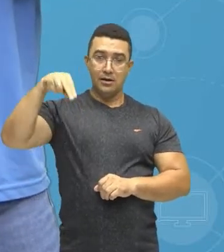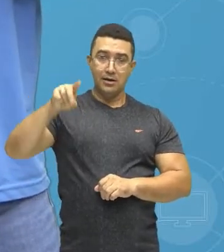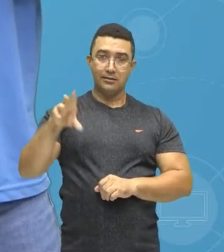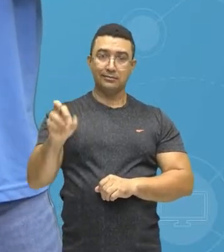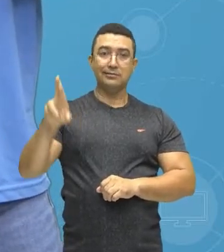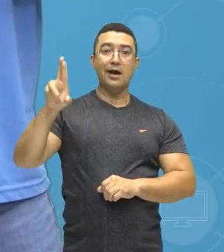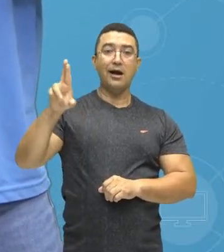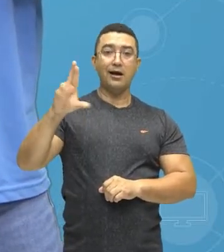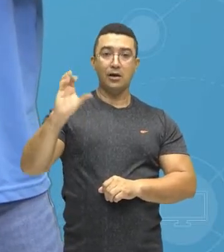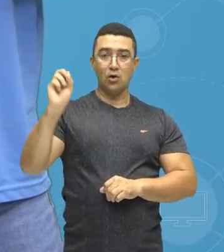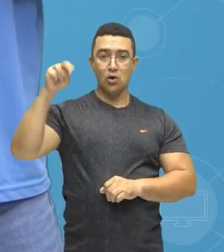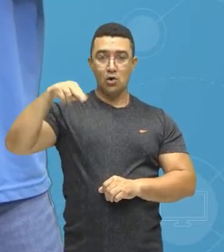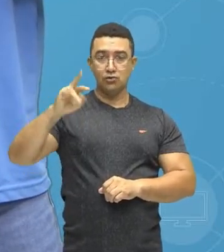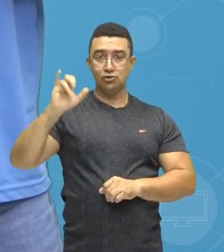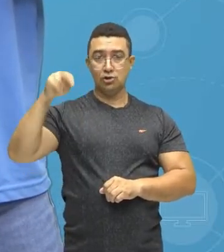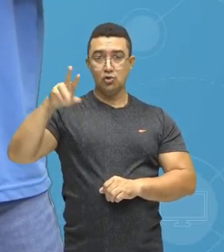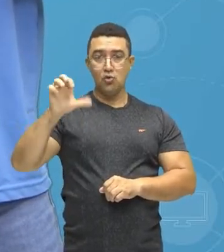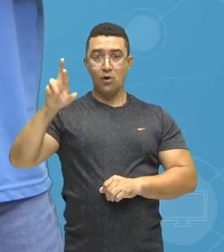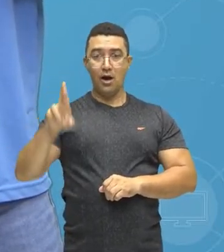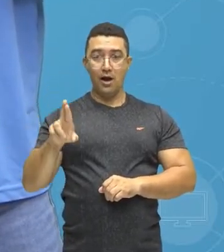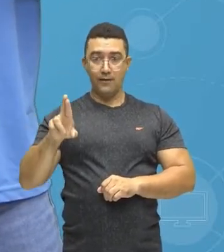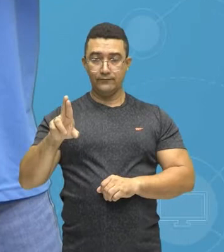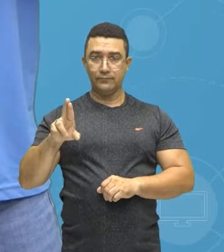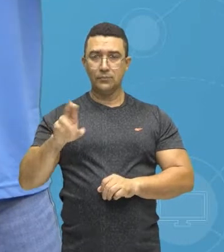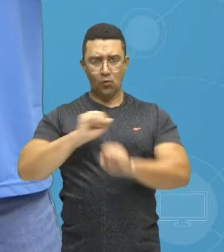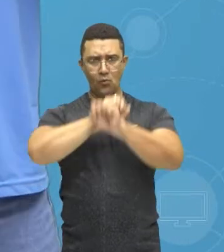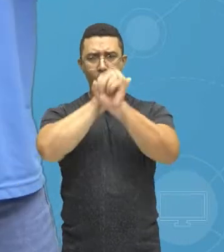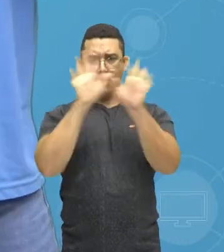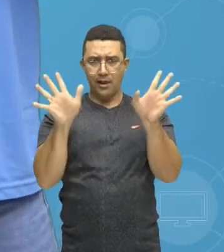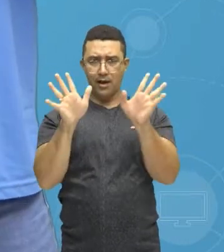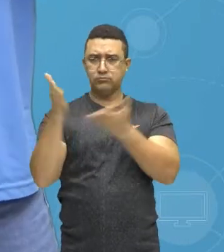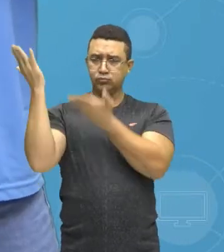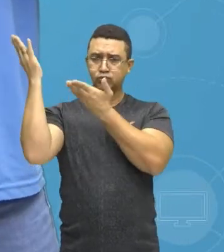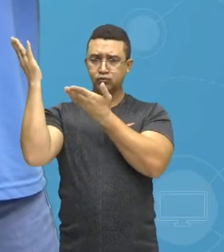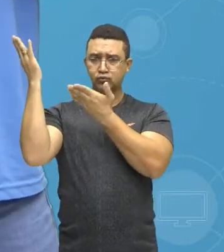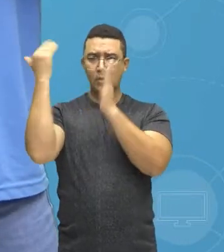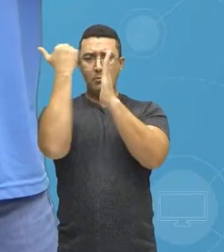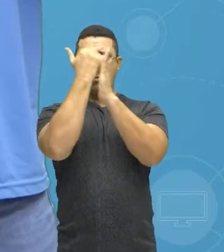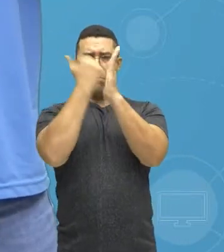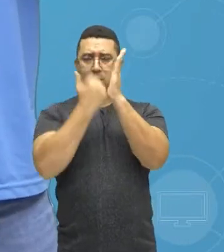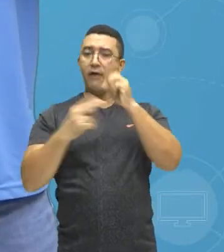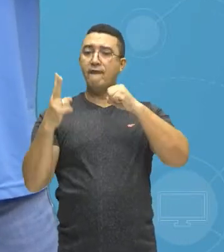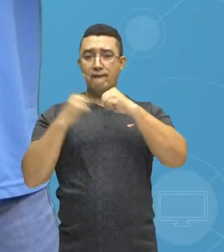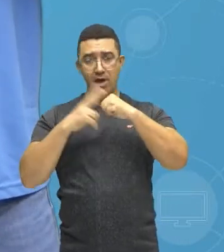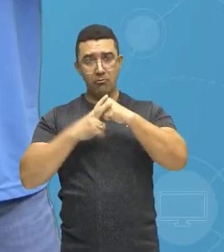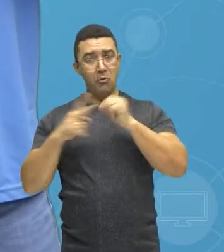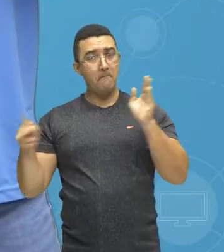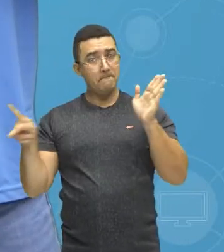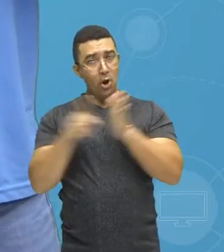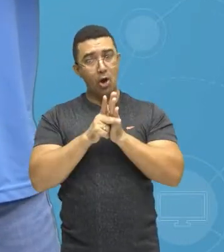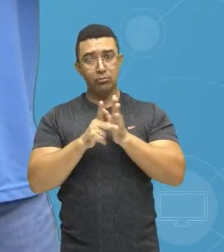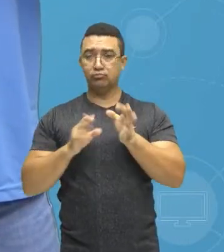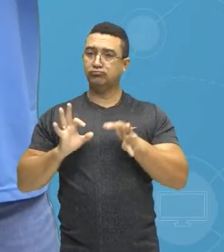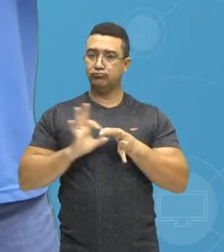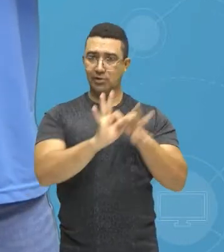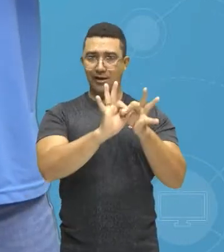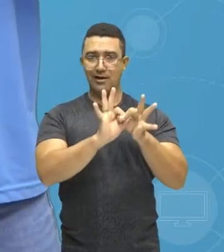e continuar. Muito bem. Ficou claro aí, então, esse primeiro momento, essa característica